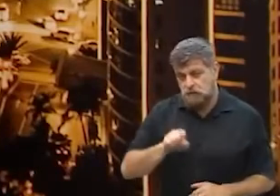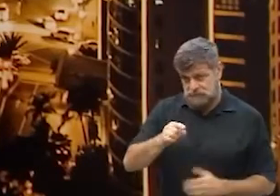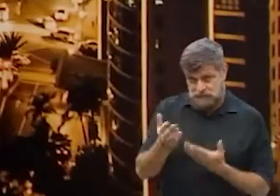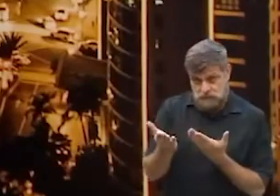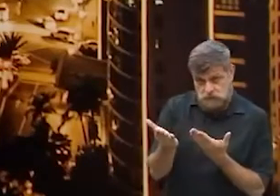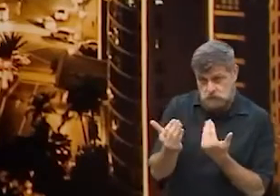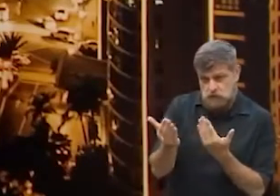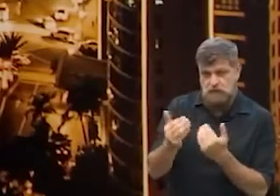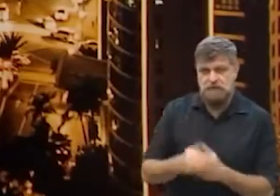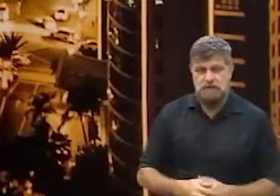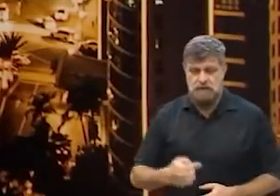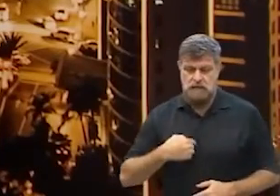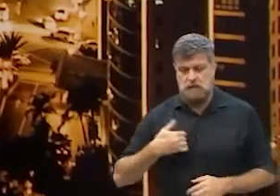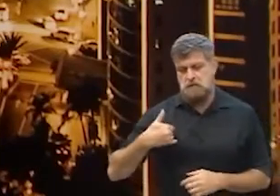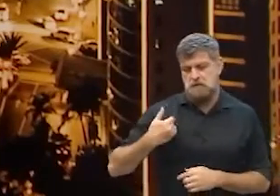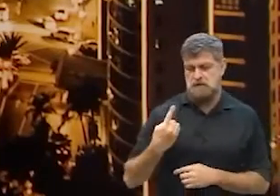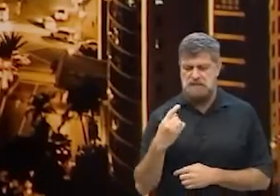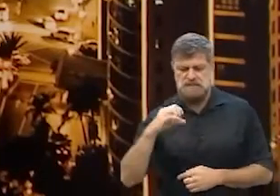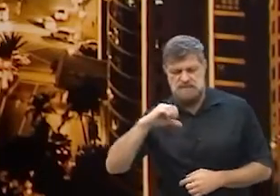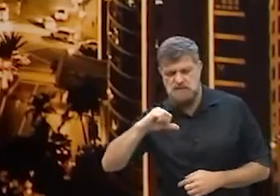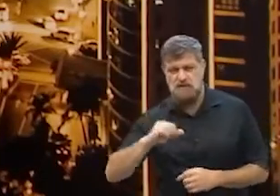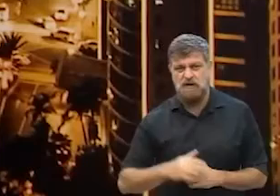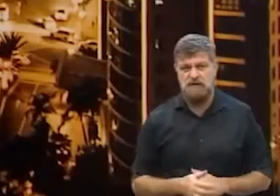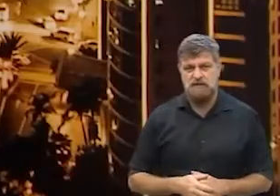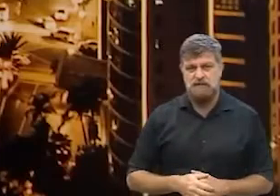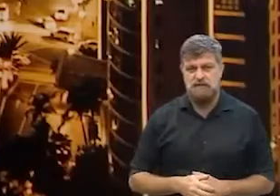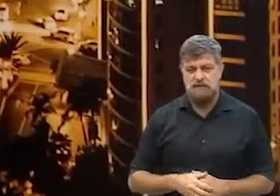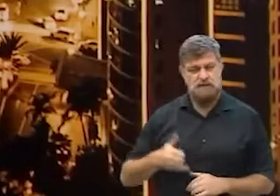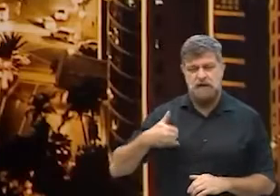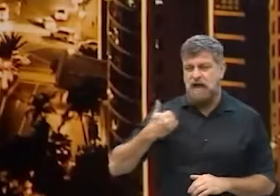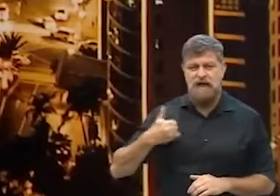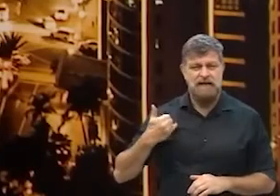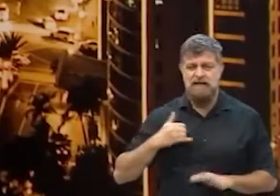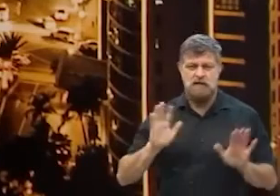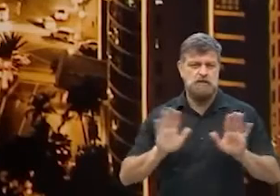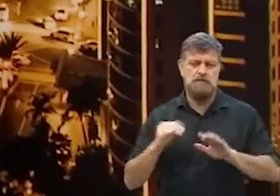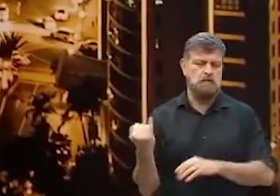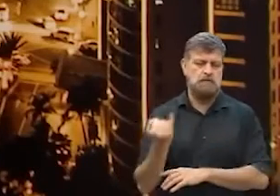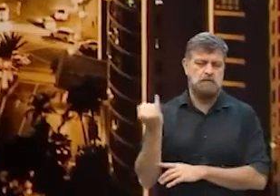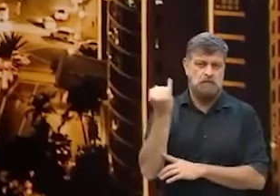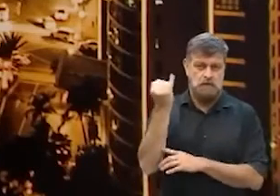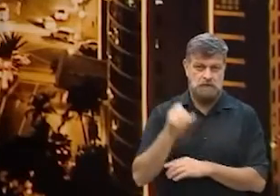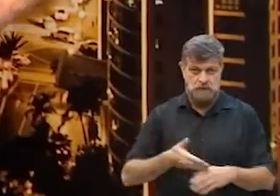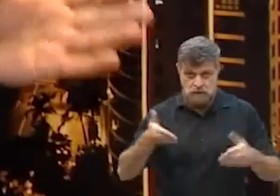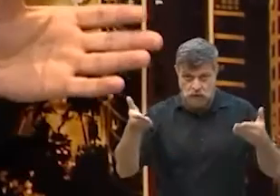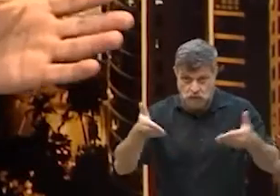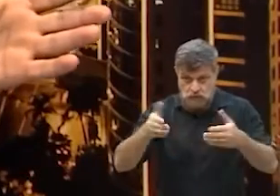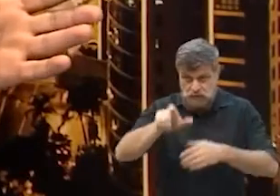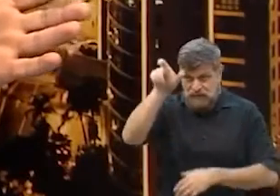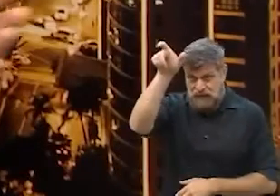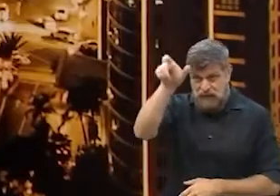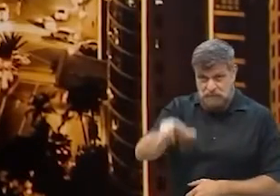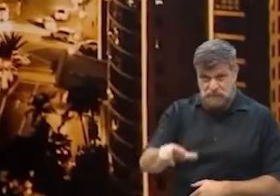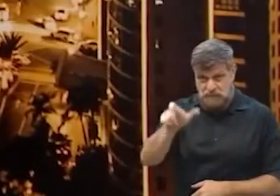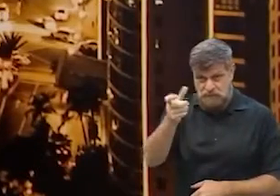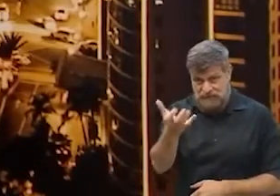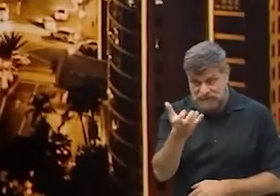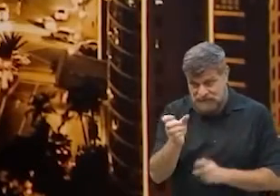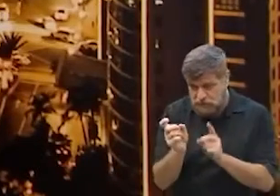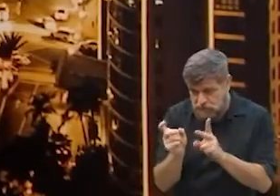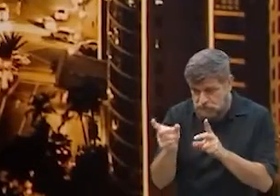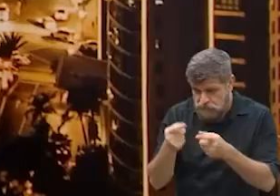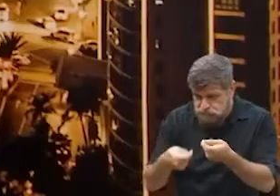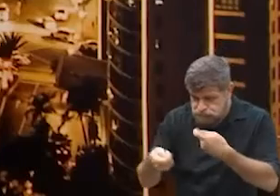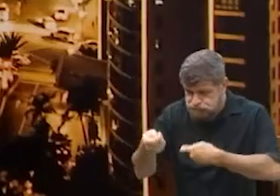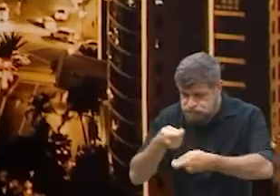que é jovem, estou com 19, 20 anos, não é a idade. Então, hoje, a pessoa que quer fazer negócio, ela